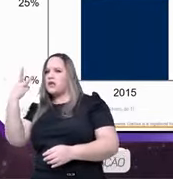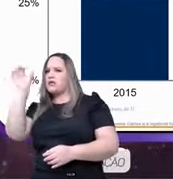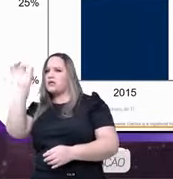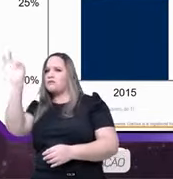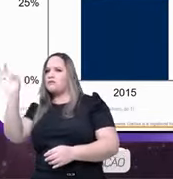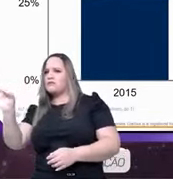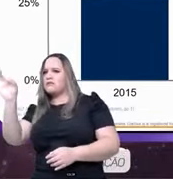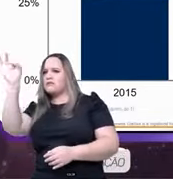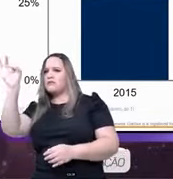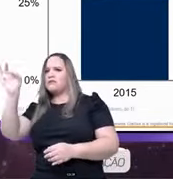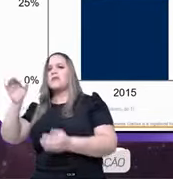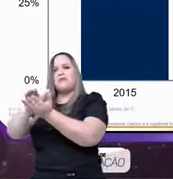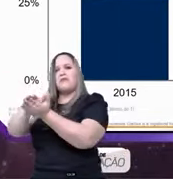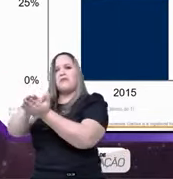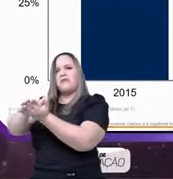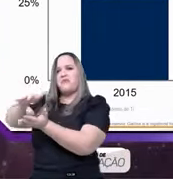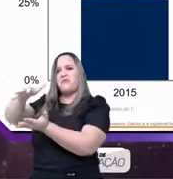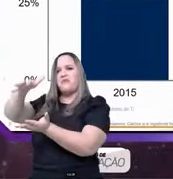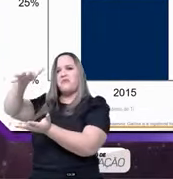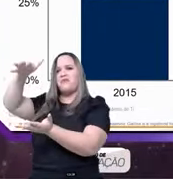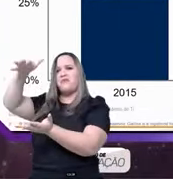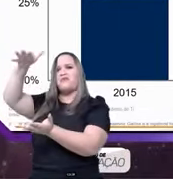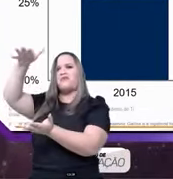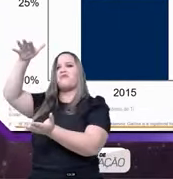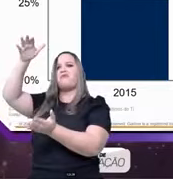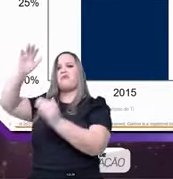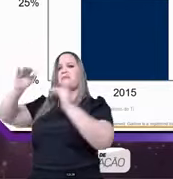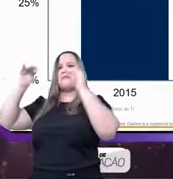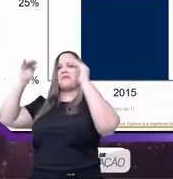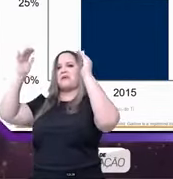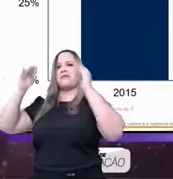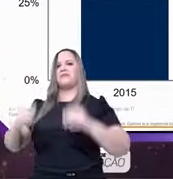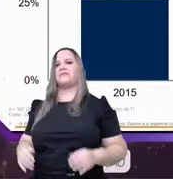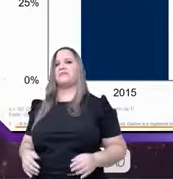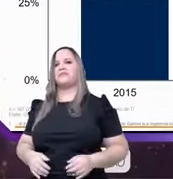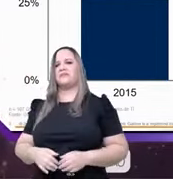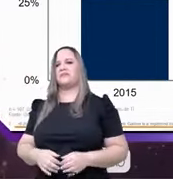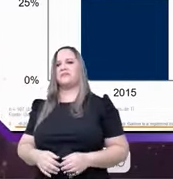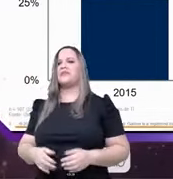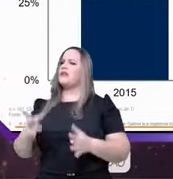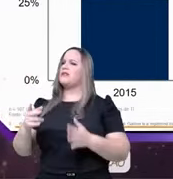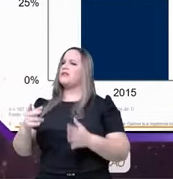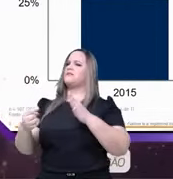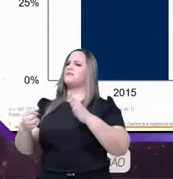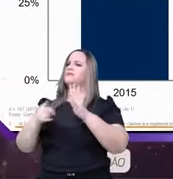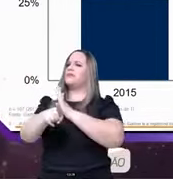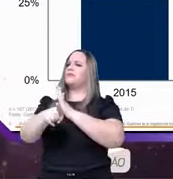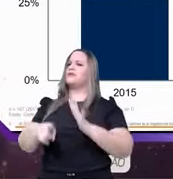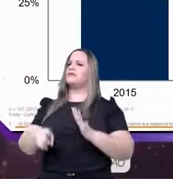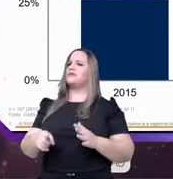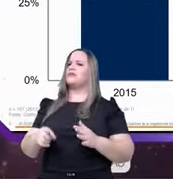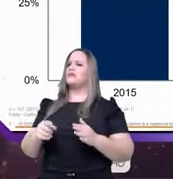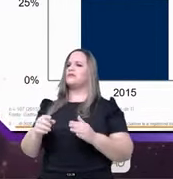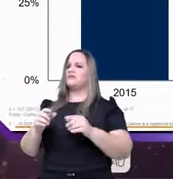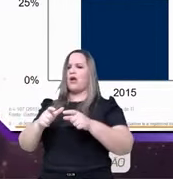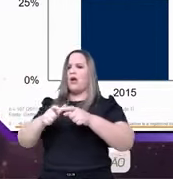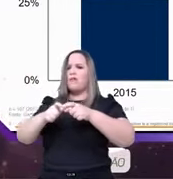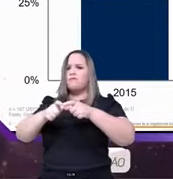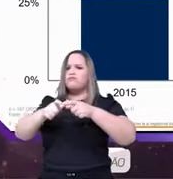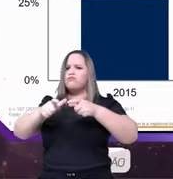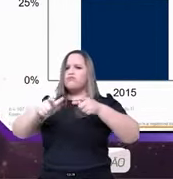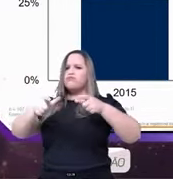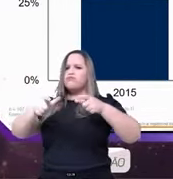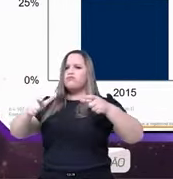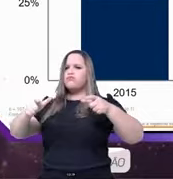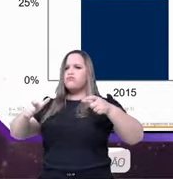vez maior. E aí se pergunta, mas tudo bem, crescimento não significa retorno, não